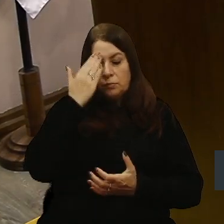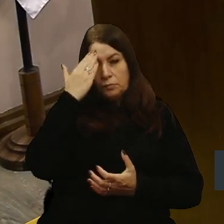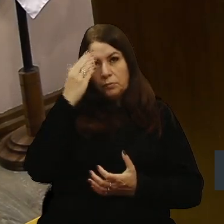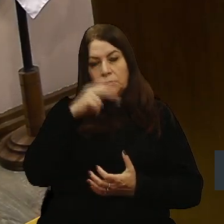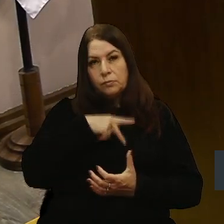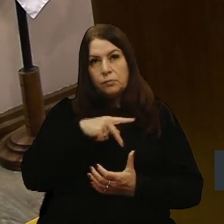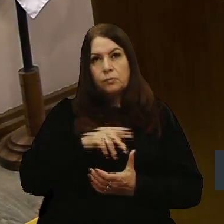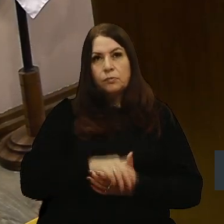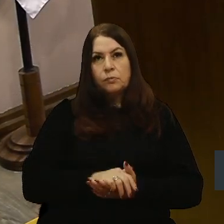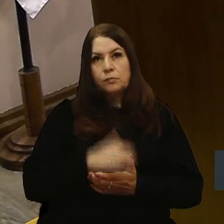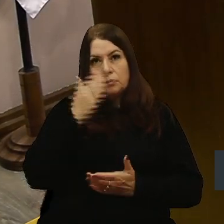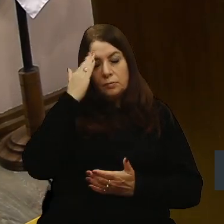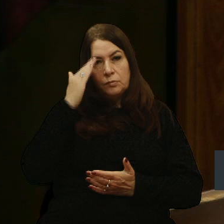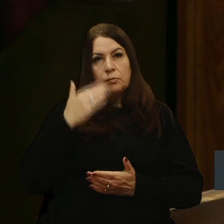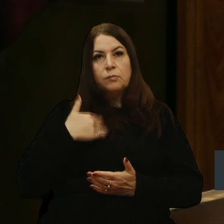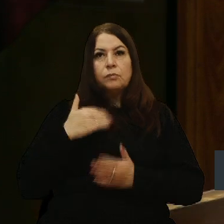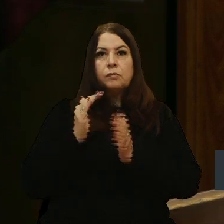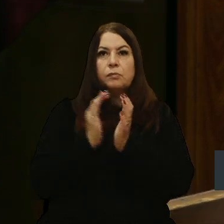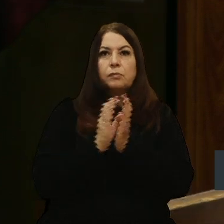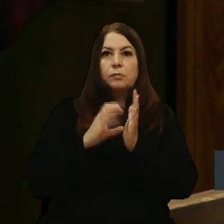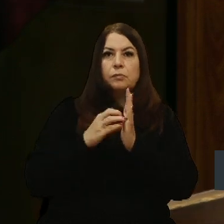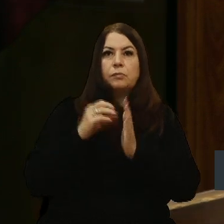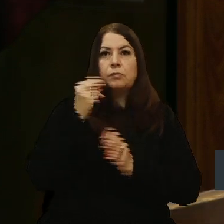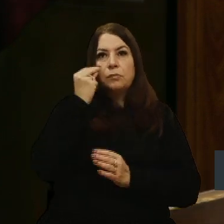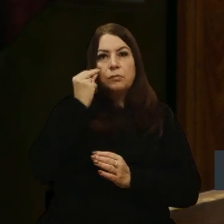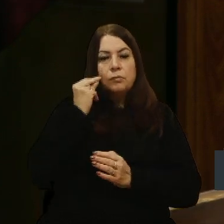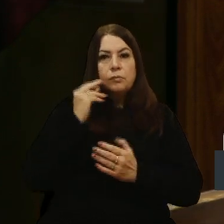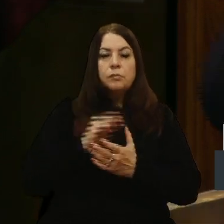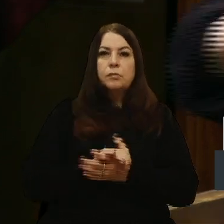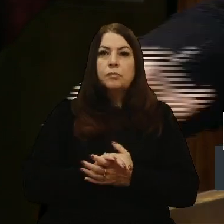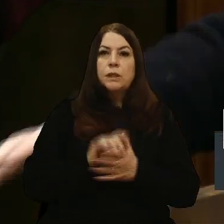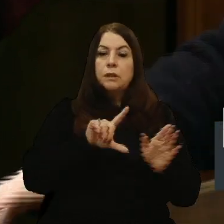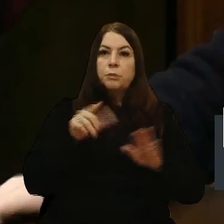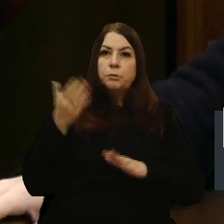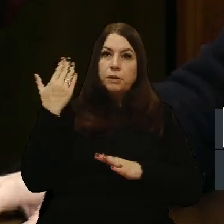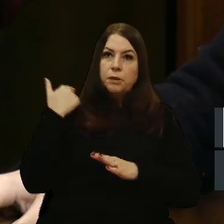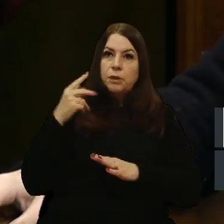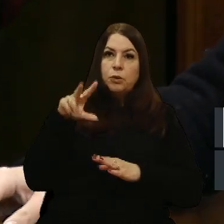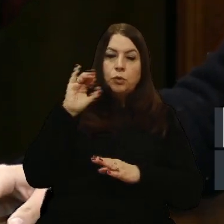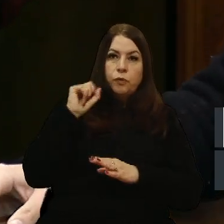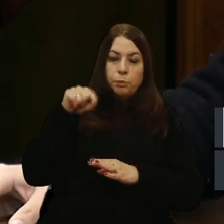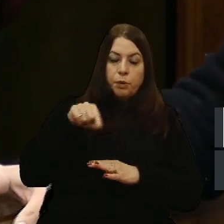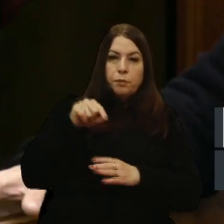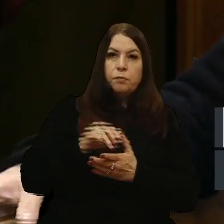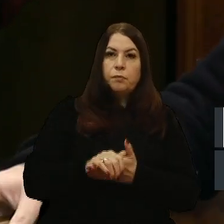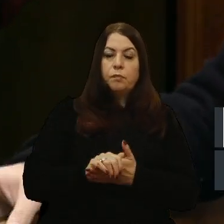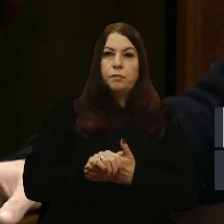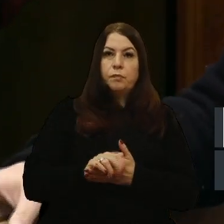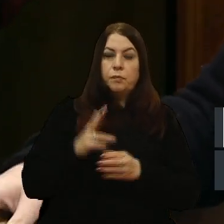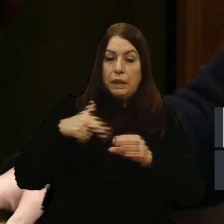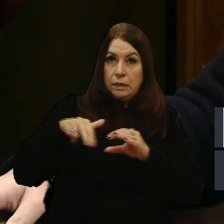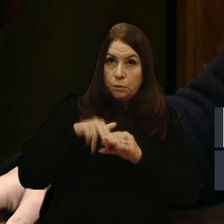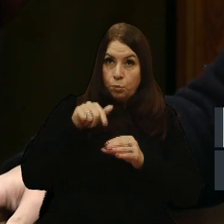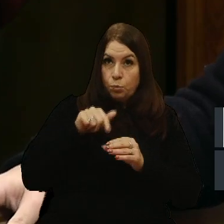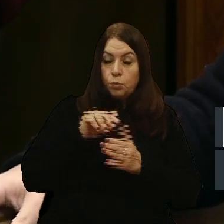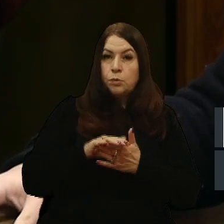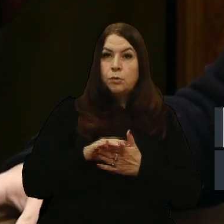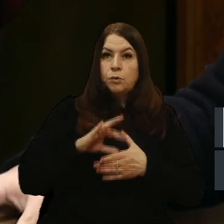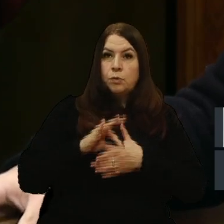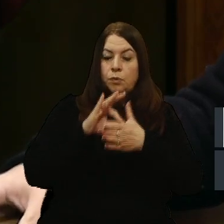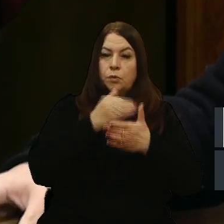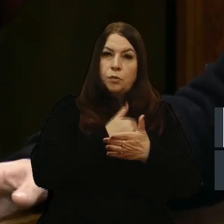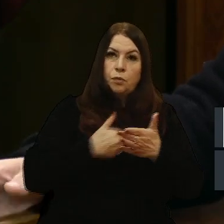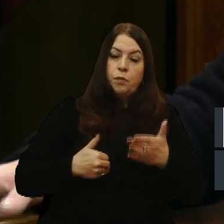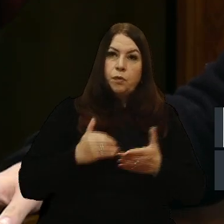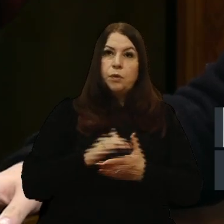senhor presidente. Obrigada, meu colega de bancada, Cláudio Libardi. Semana passada, nós ouvimos aqui dessa tribuna, do líder do